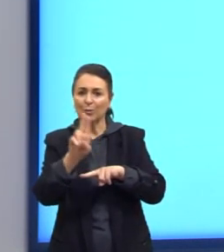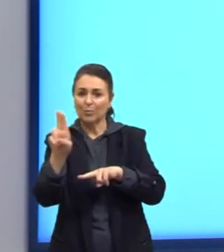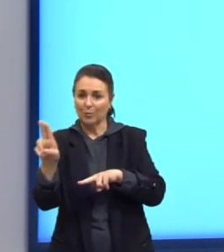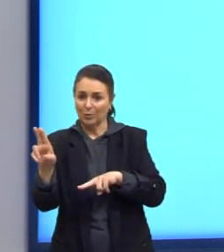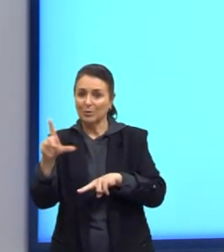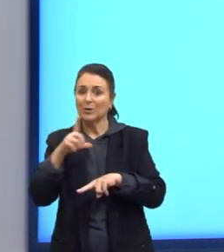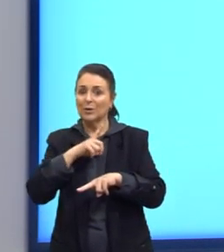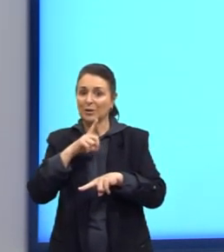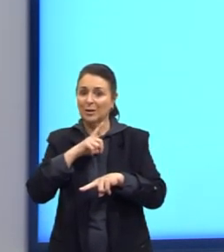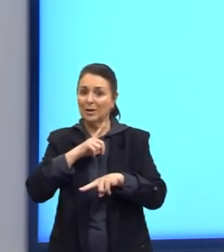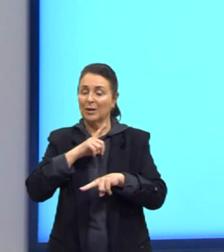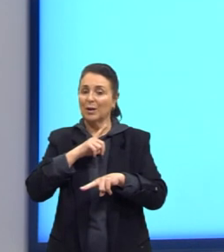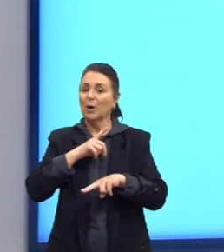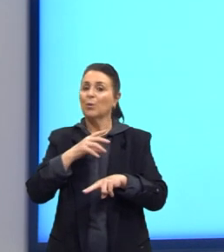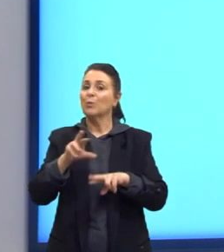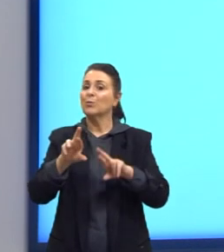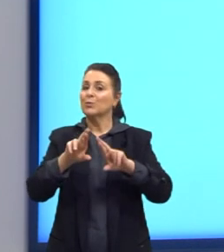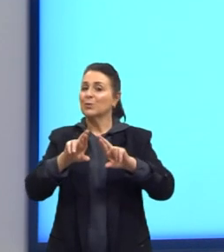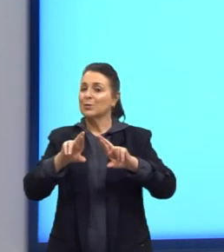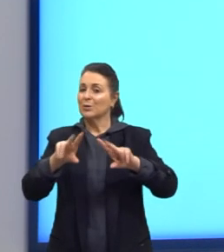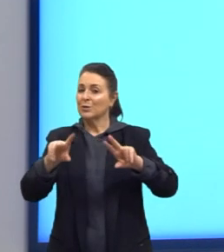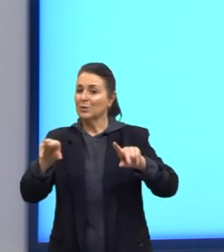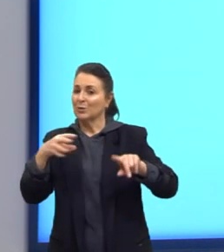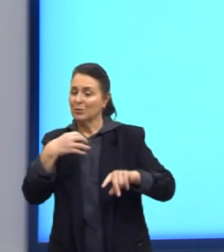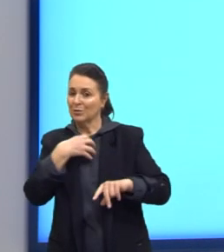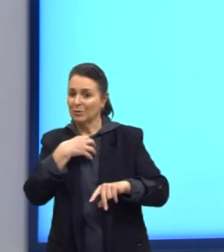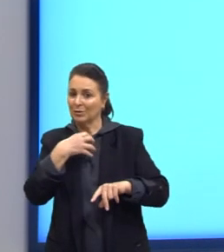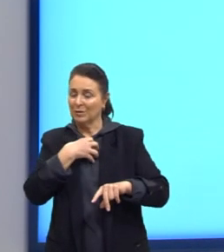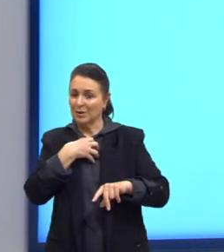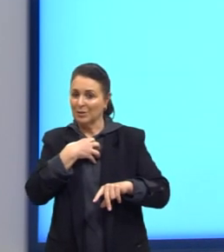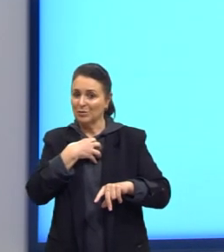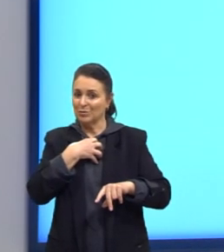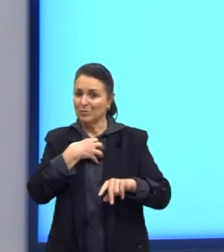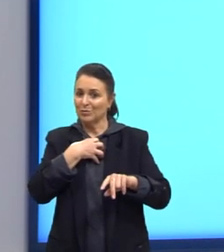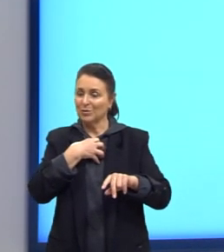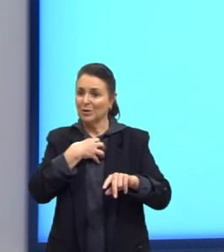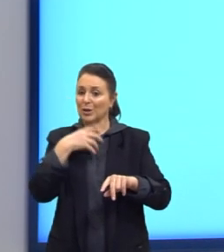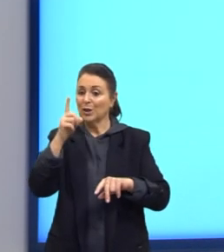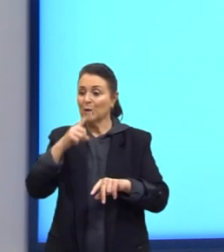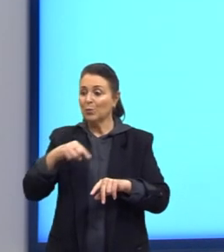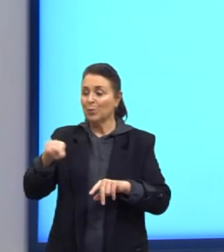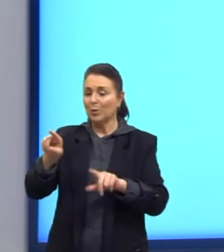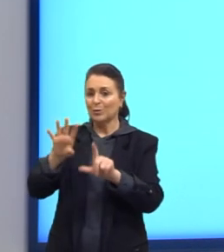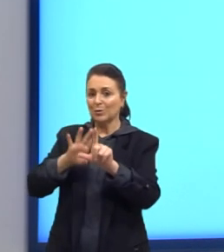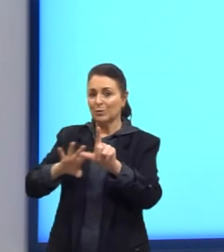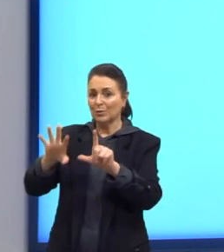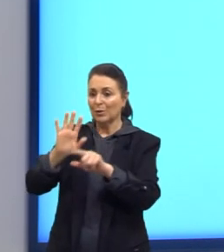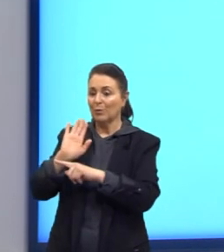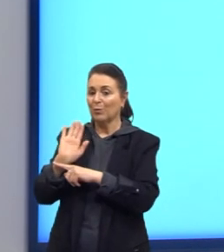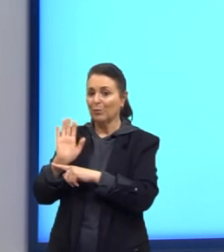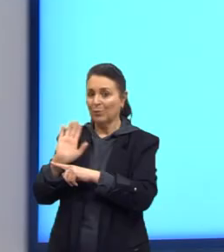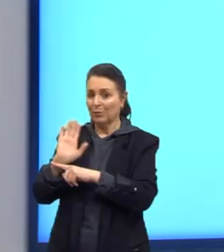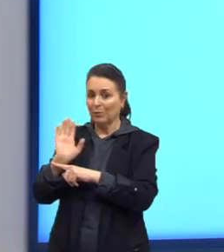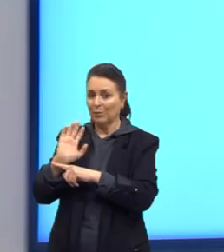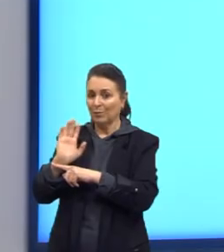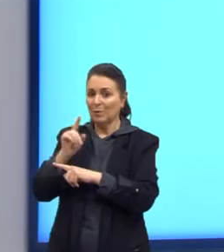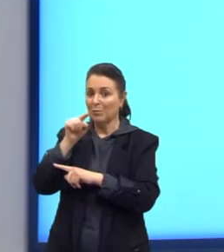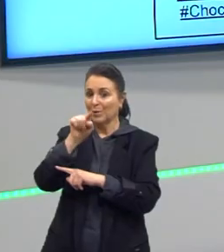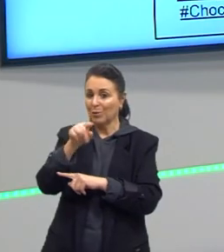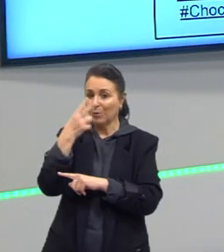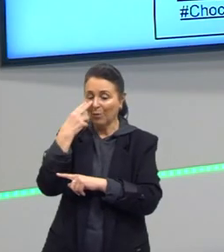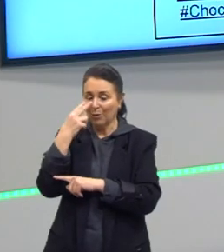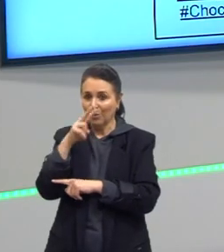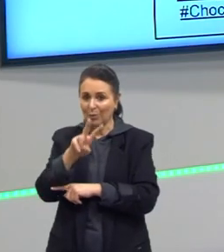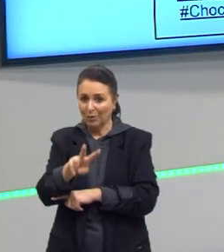alguns hetero semânticos e um no segundo QR Code uma película um filme para que você